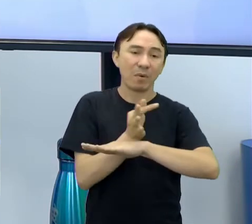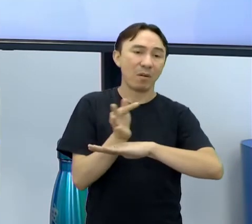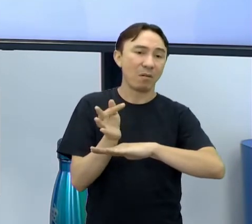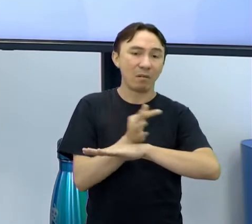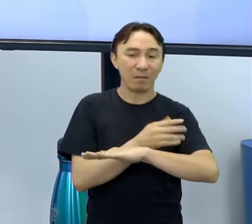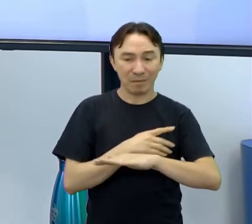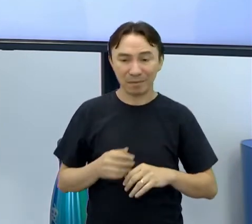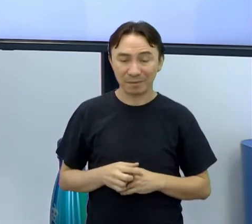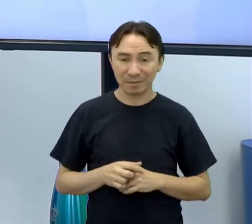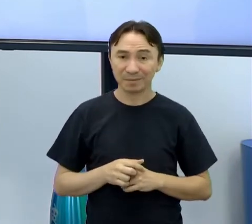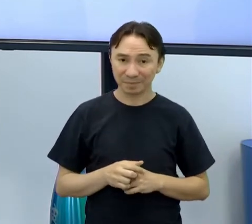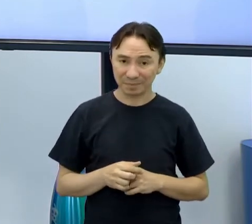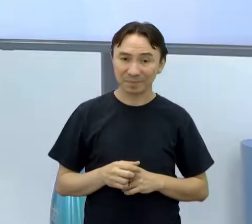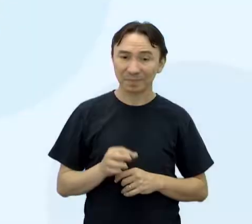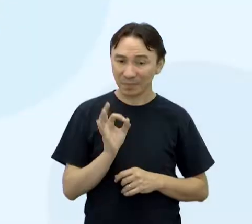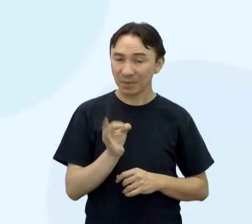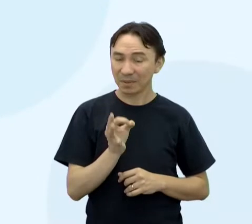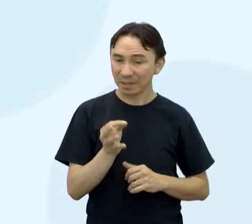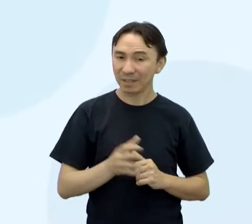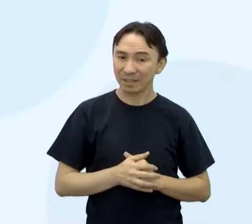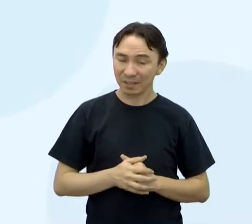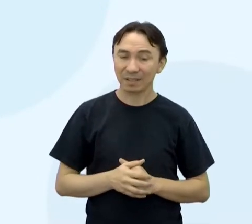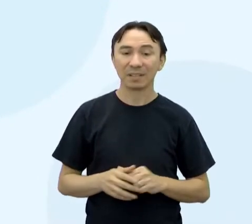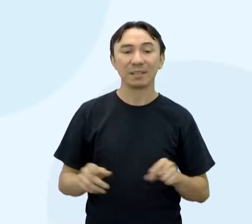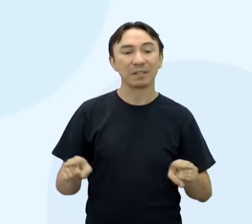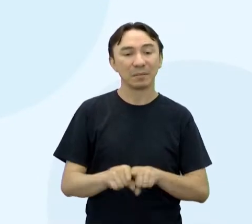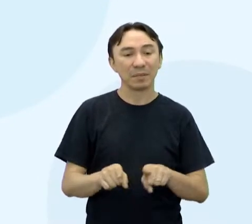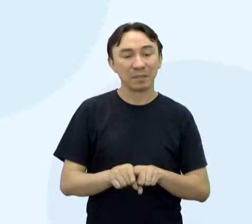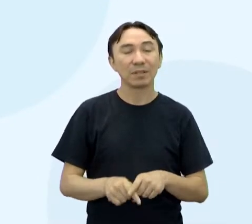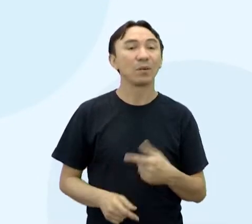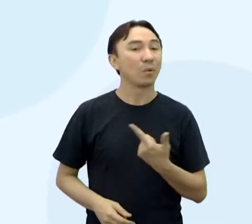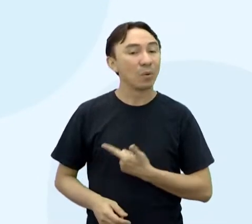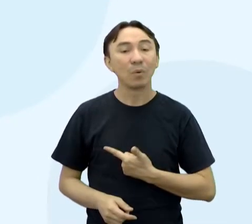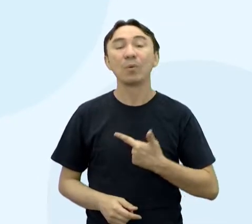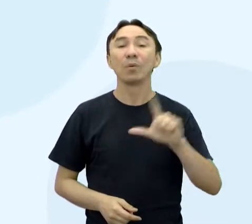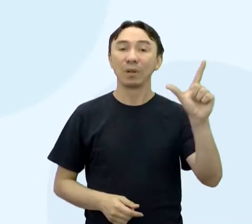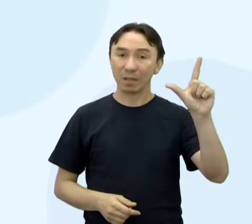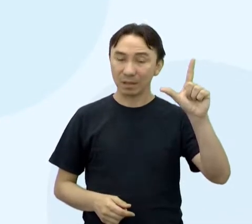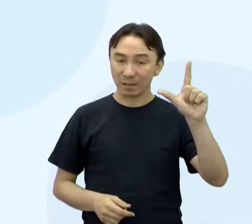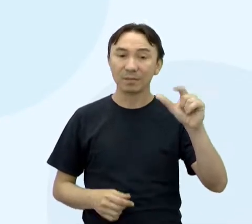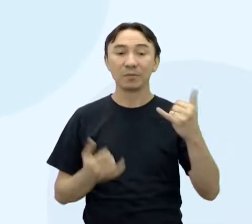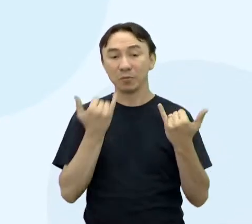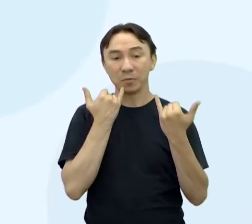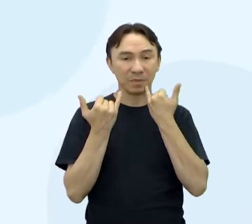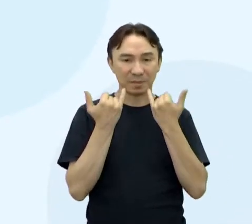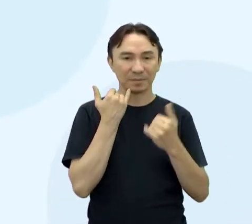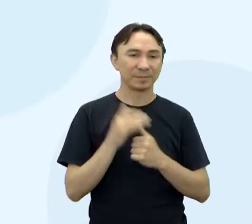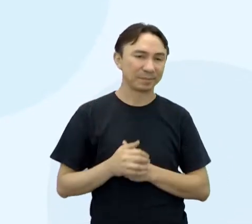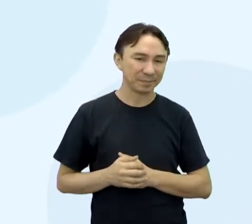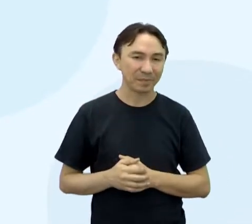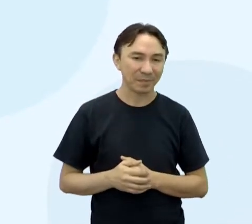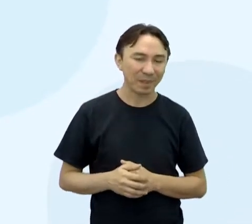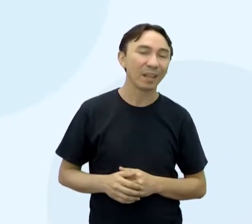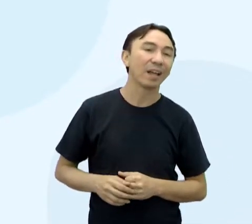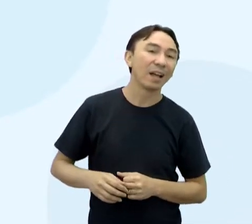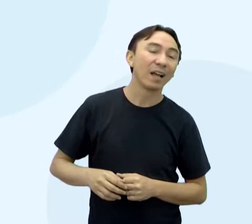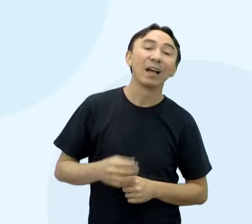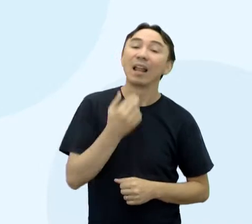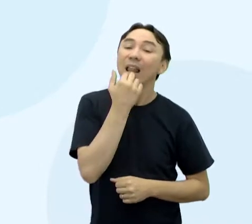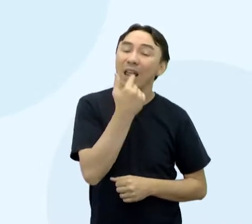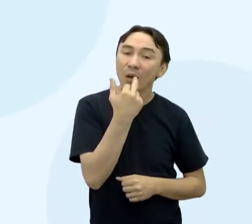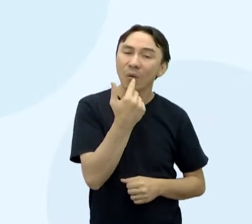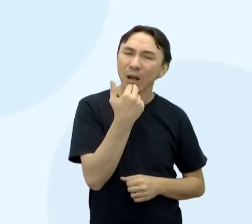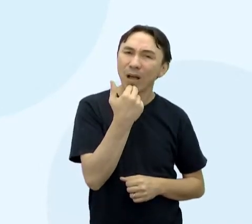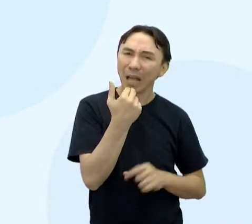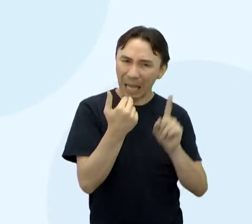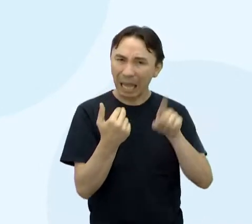ok? E aí, continuando, temos outra informação para vocês. Língua é história? Então, vamos refletir sobre